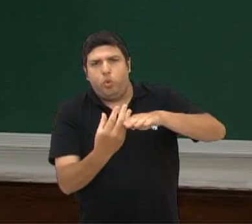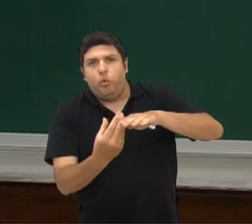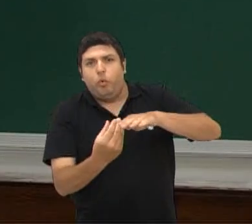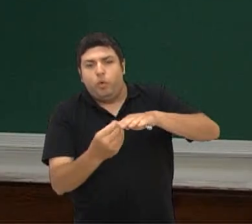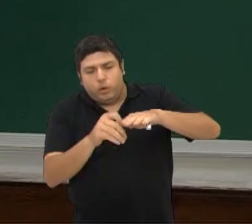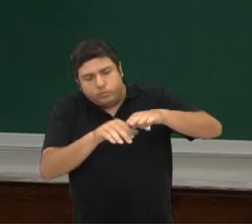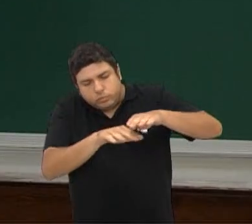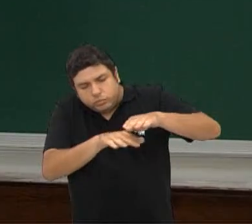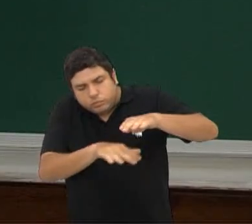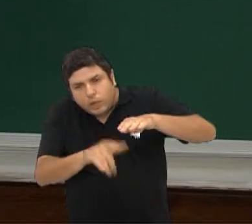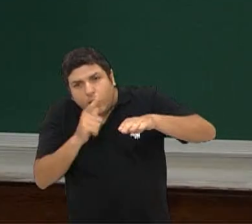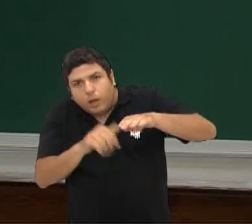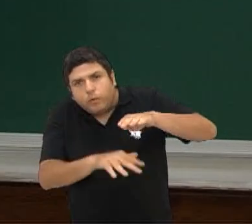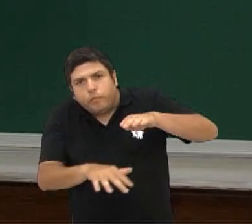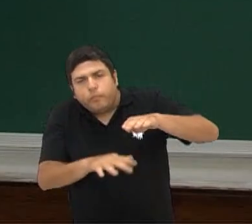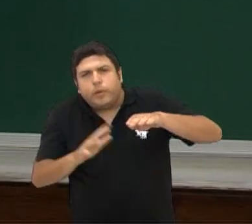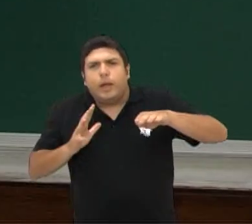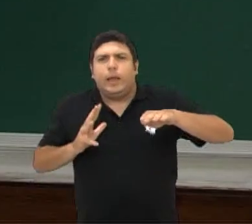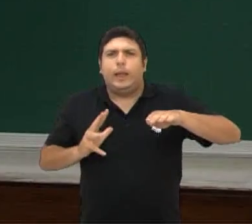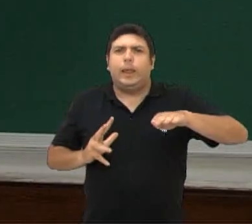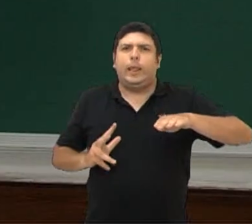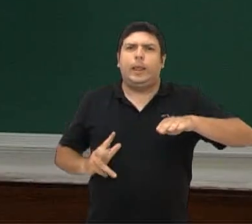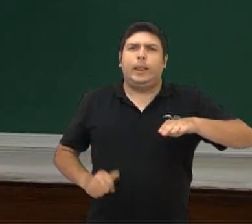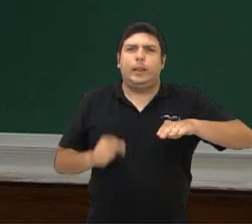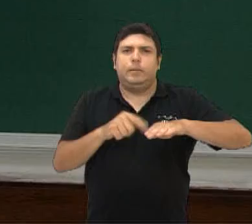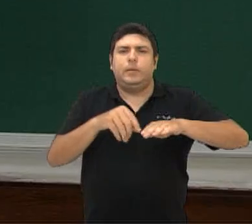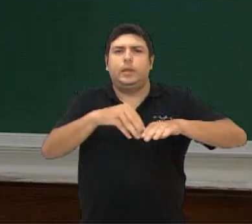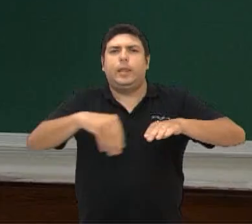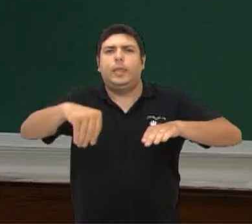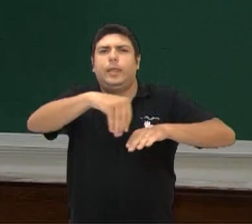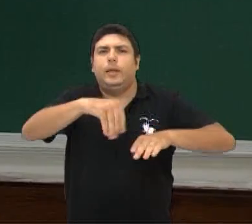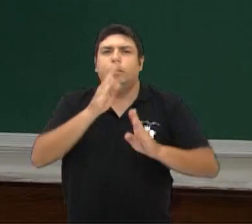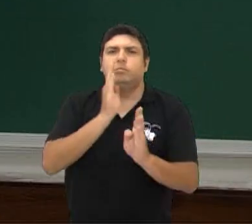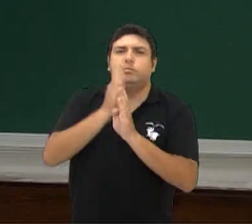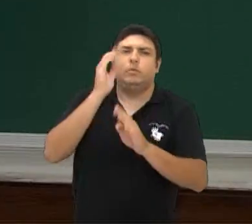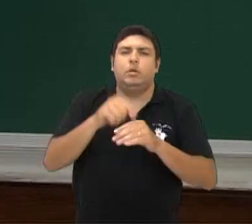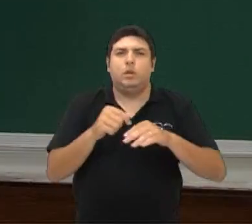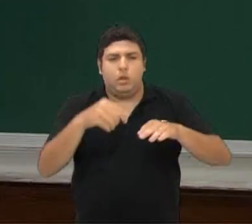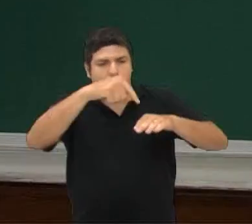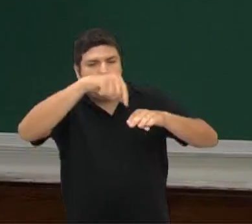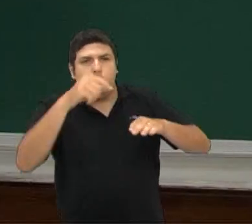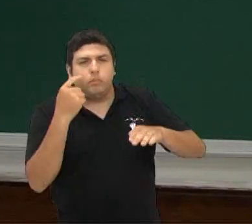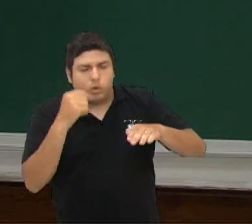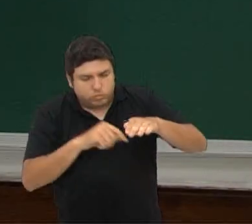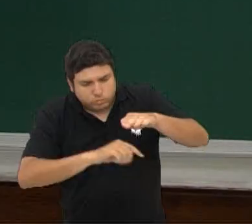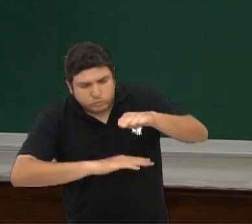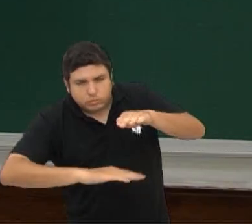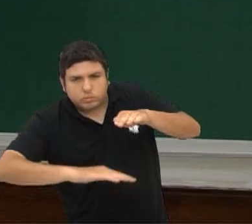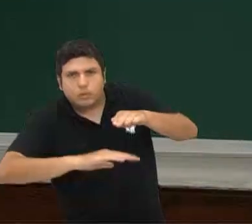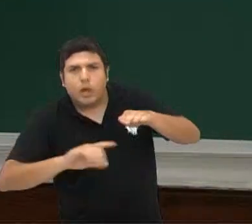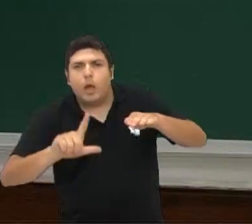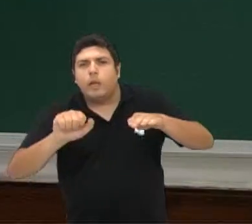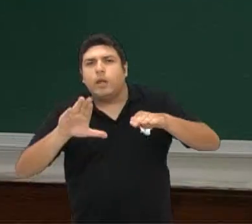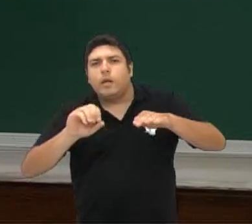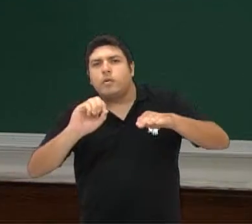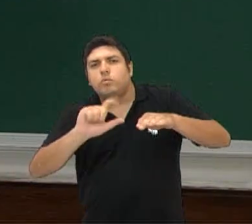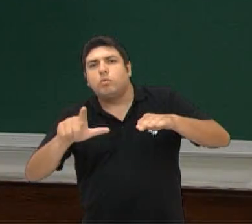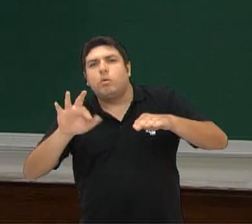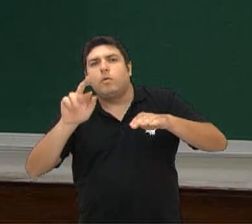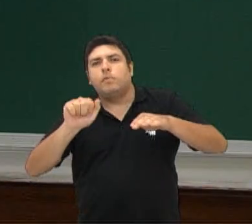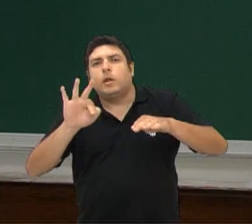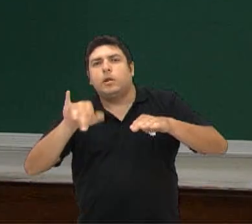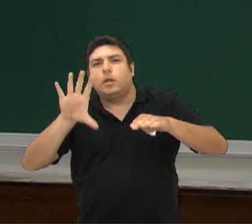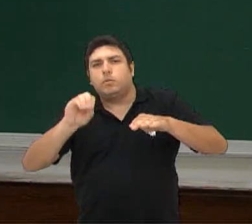muita sujeira que tem na água, né? E vai, ó, infiltrar e vai formar lá os lençóis freáticos. Olha que bonito. E ainda o escoamento, que